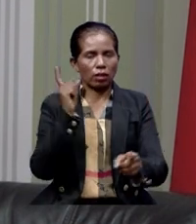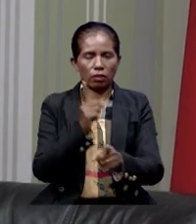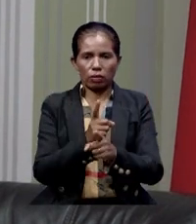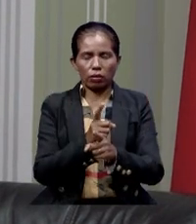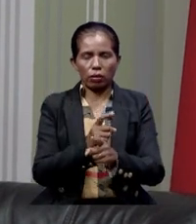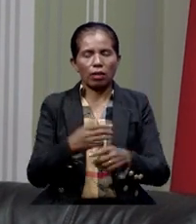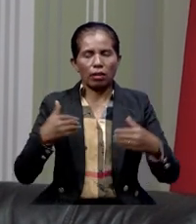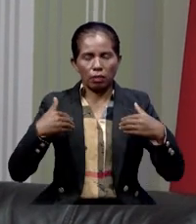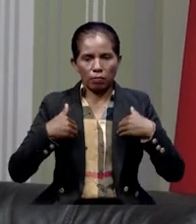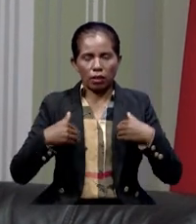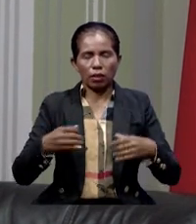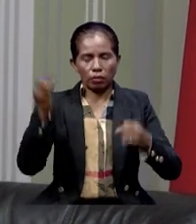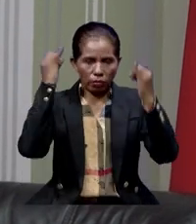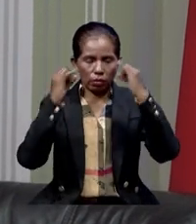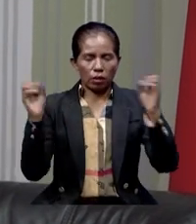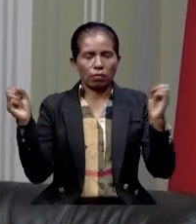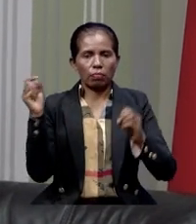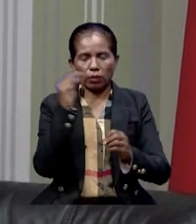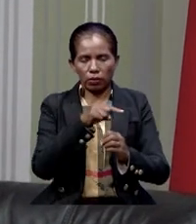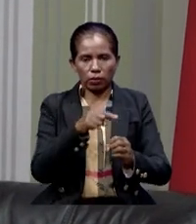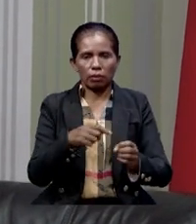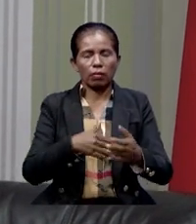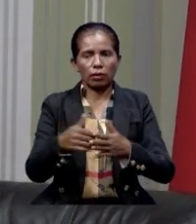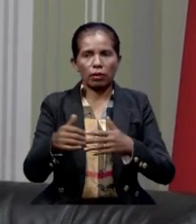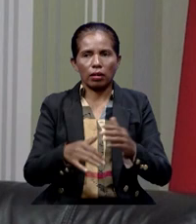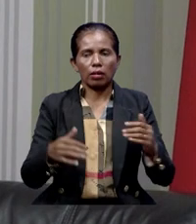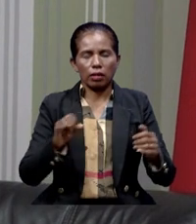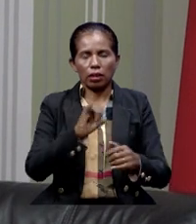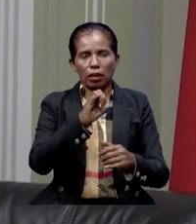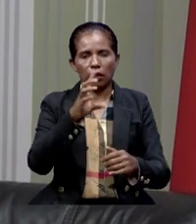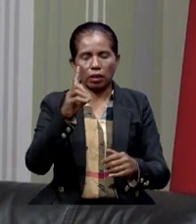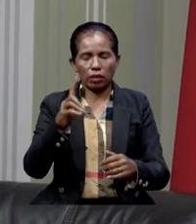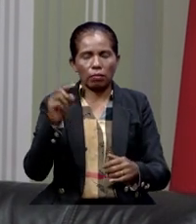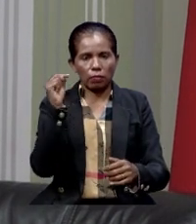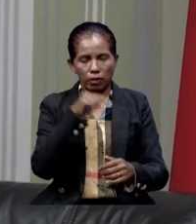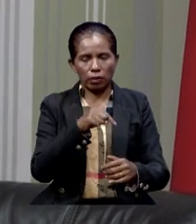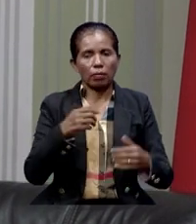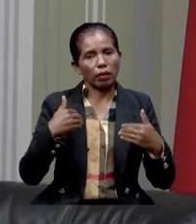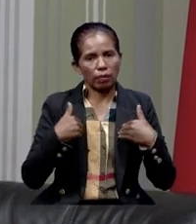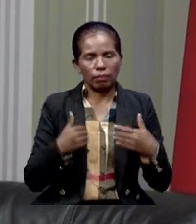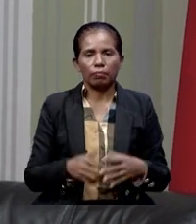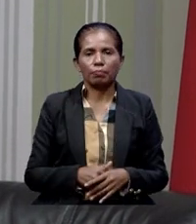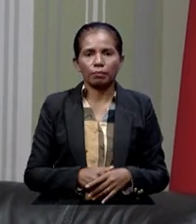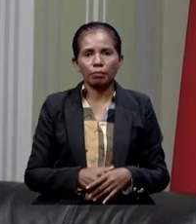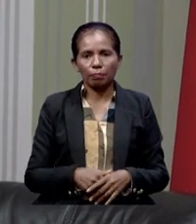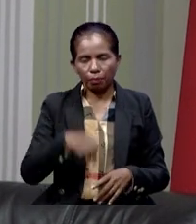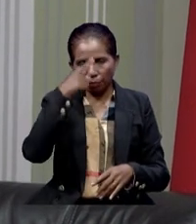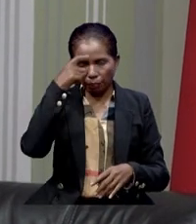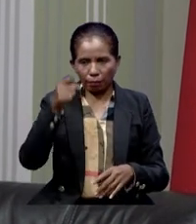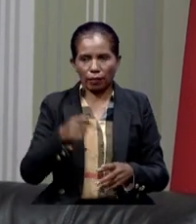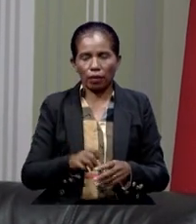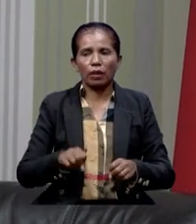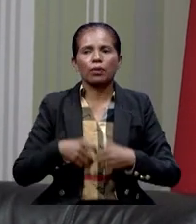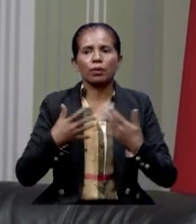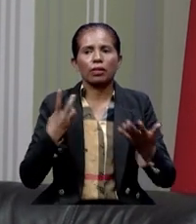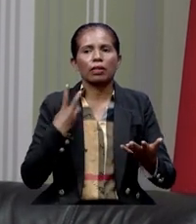bele hamoso hoax neve da la barak moso. E aí de falso neve ia. Tambane, o insama